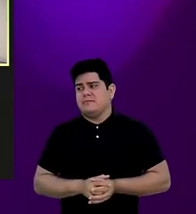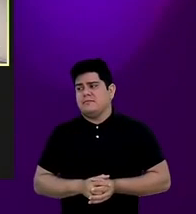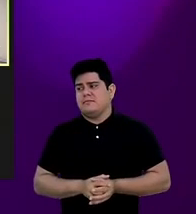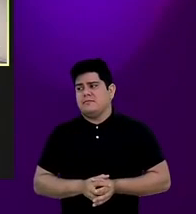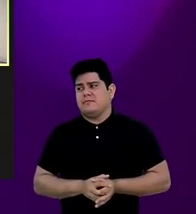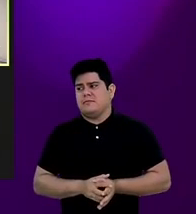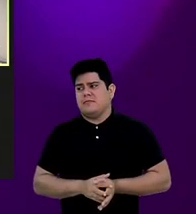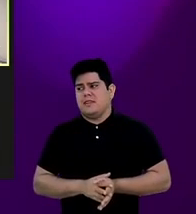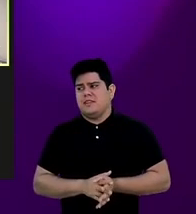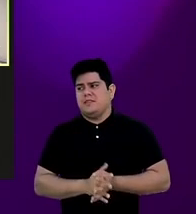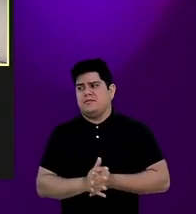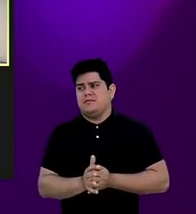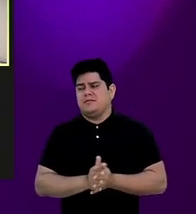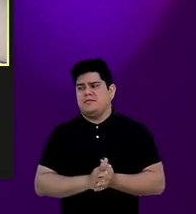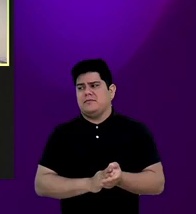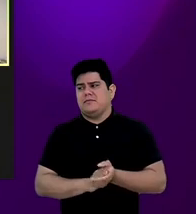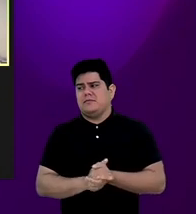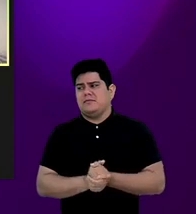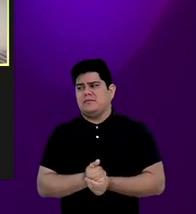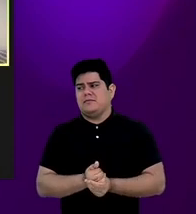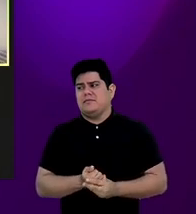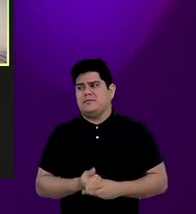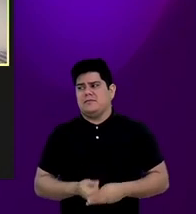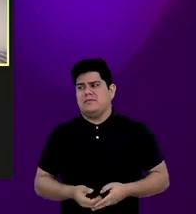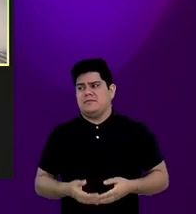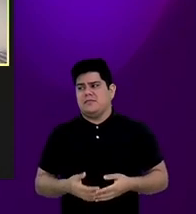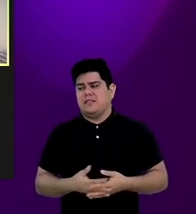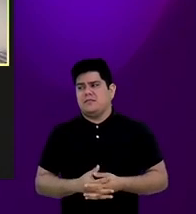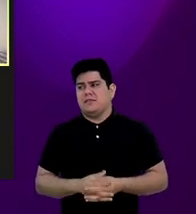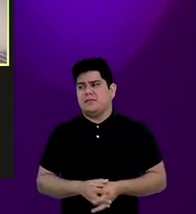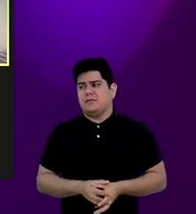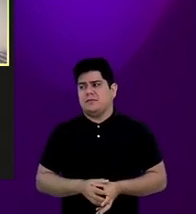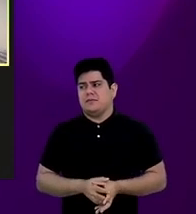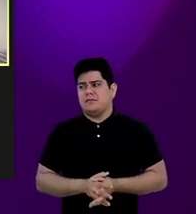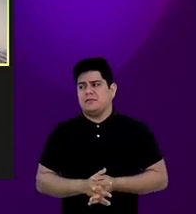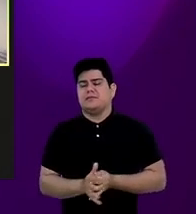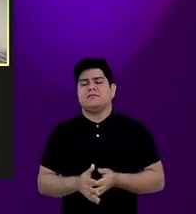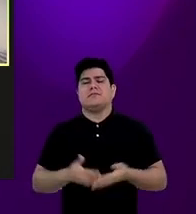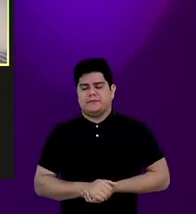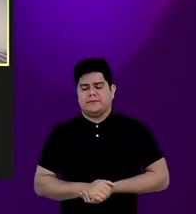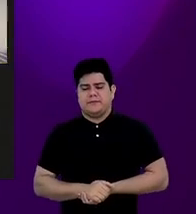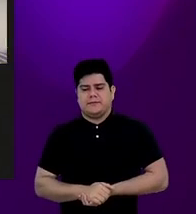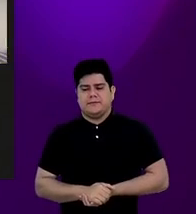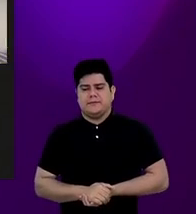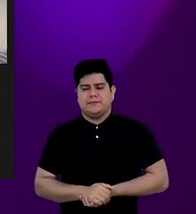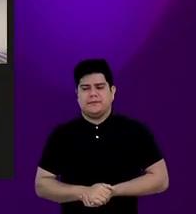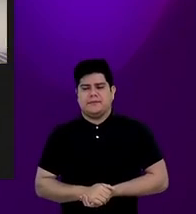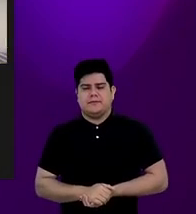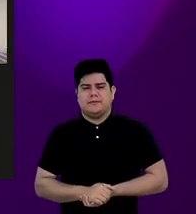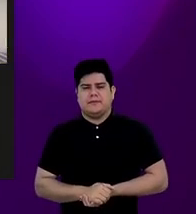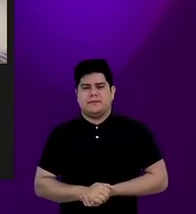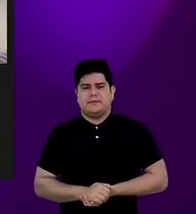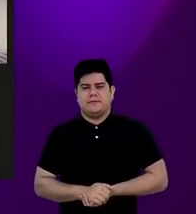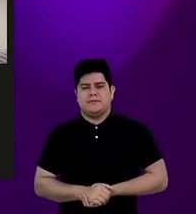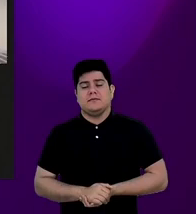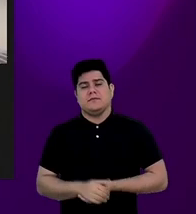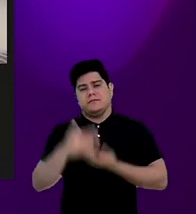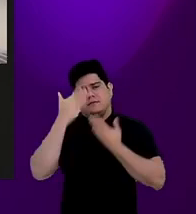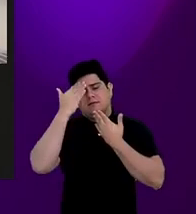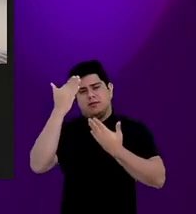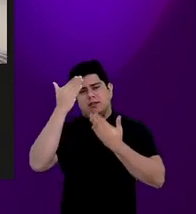final, a gente vai ter a discussão, devolvendo aqui a palavra para o professor Chiattoni. Muito obrigado. Ângelo, muito obrigado pela